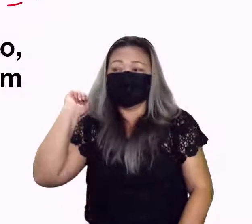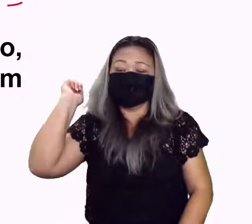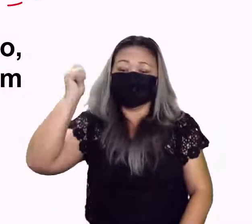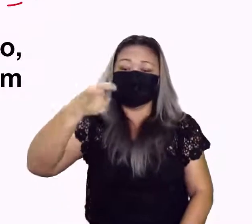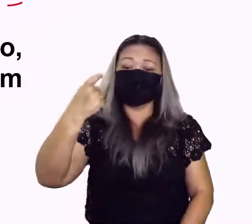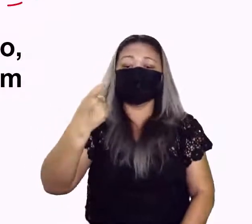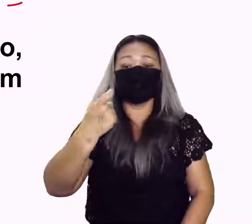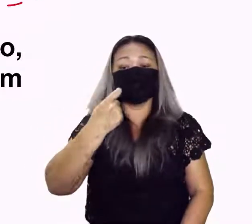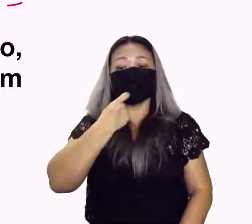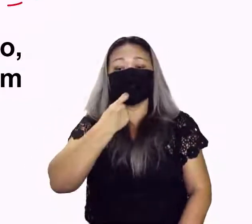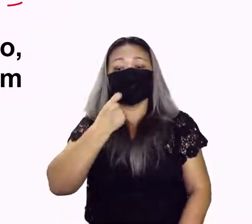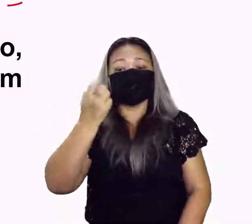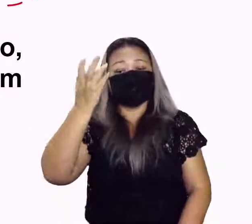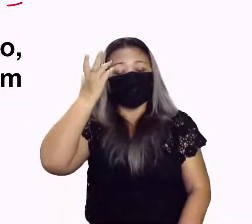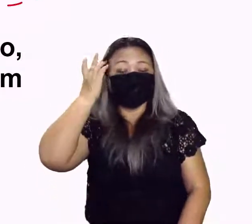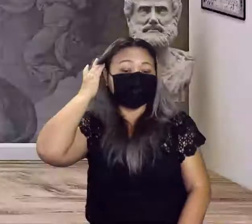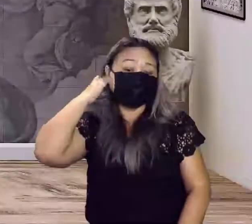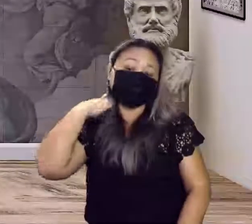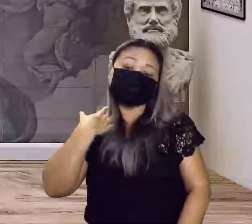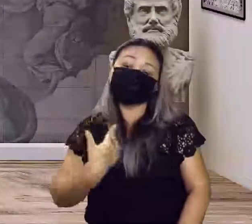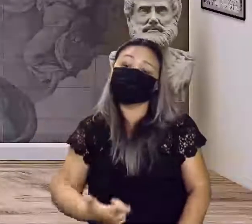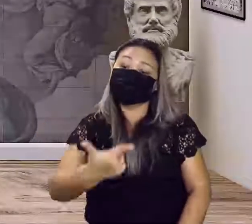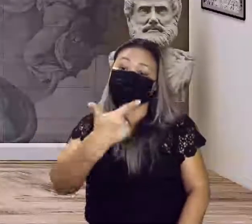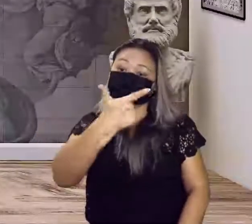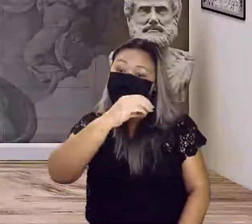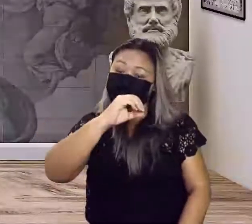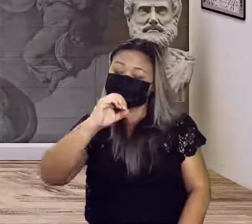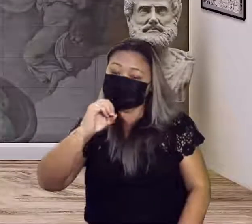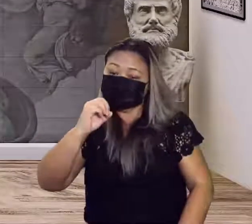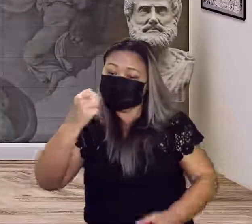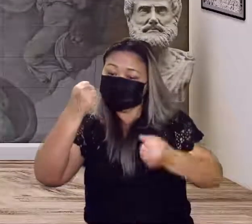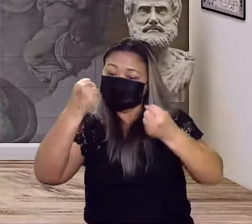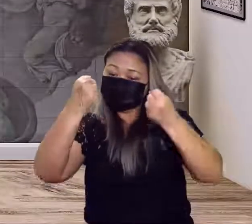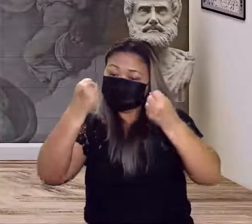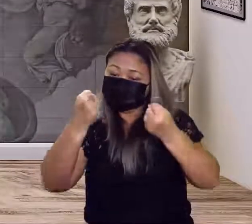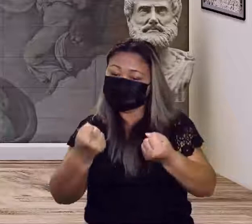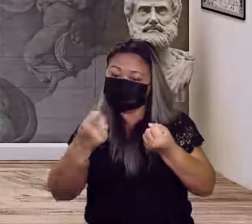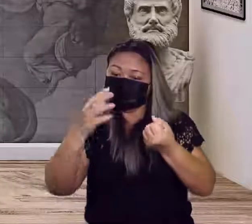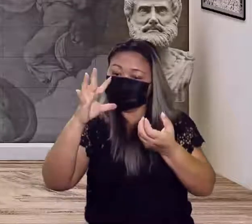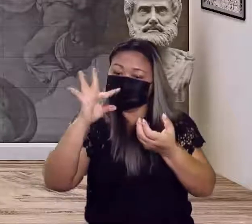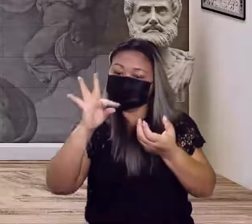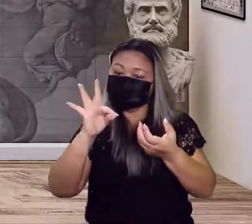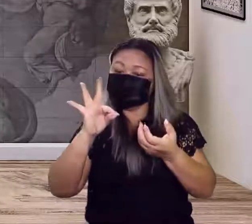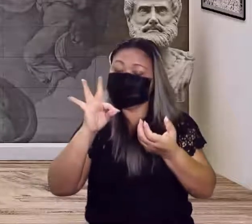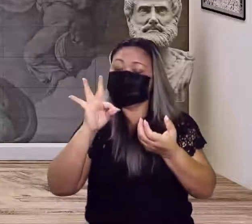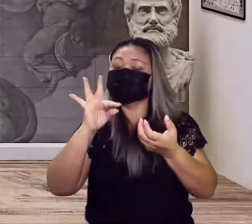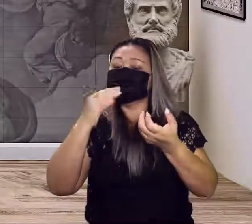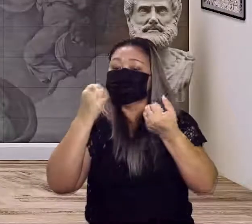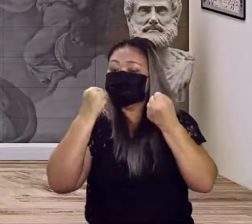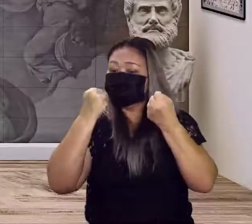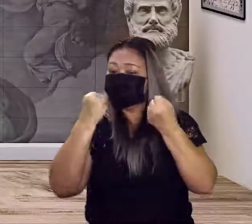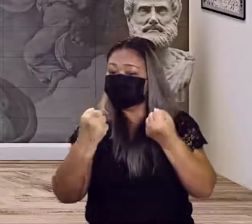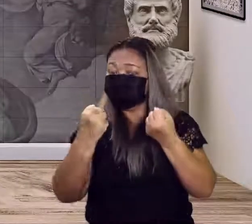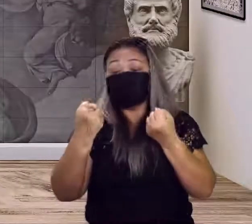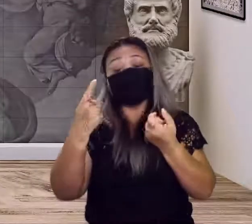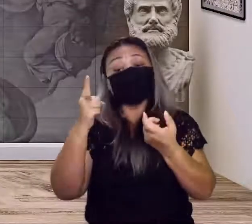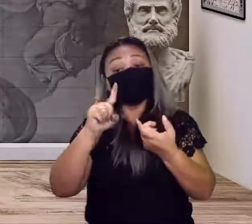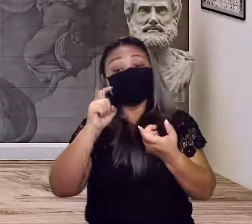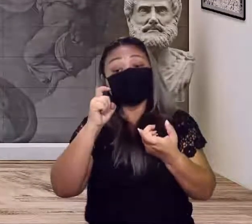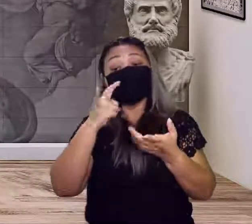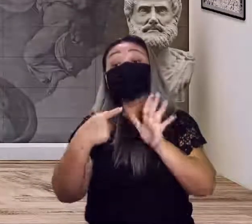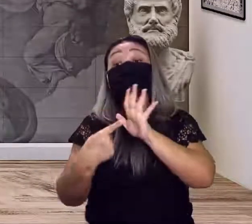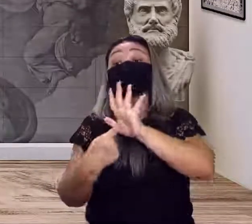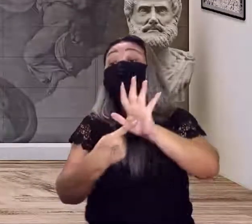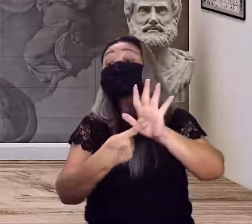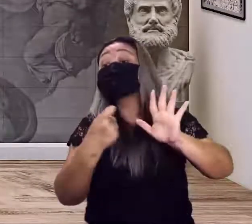Um peixe de 200 toneladas. Isso não é verdade, porque não diz com os fatos. Mostra o